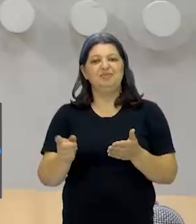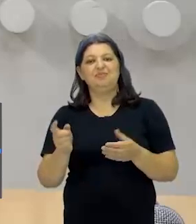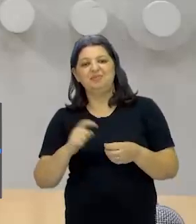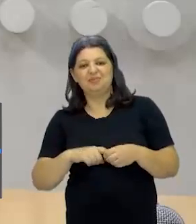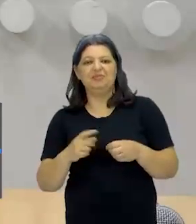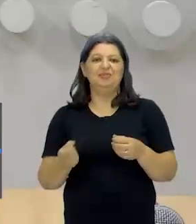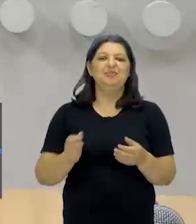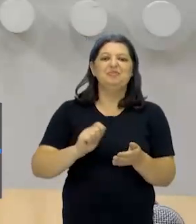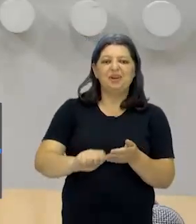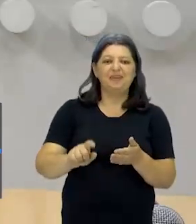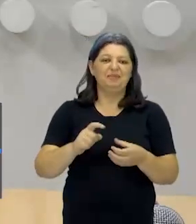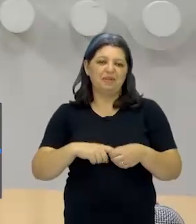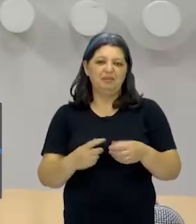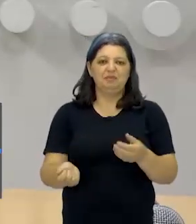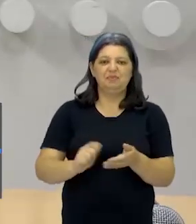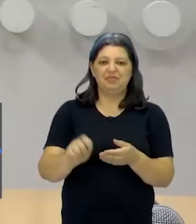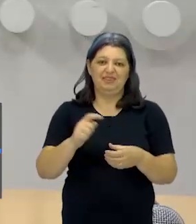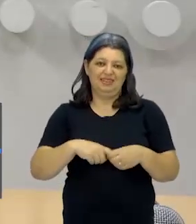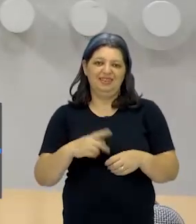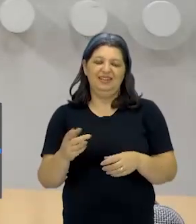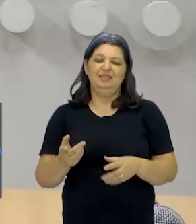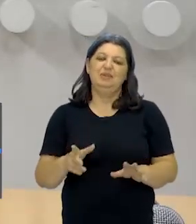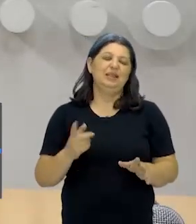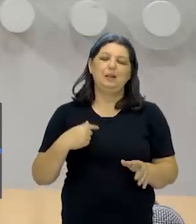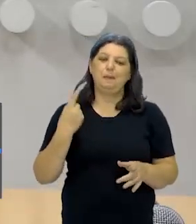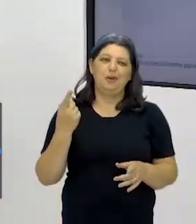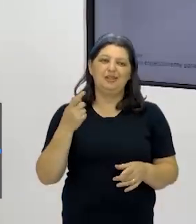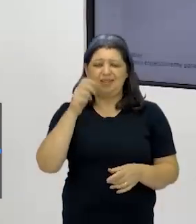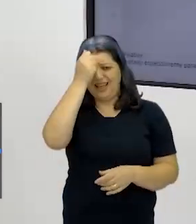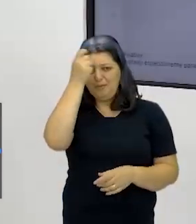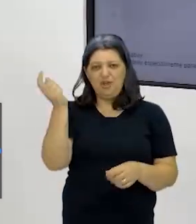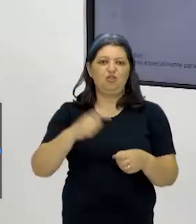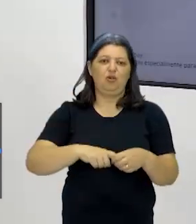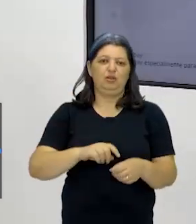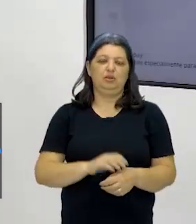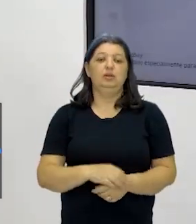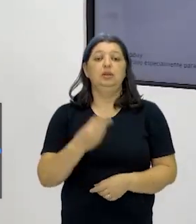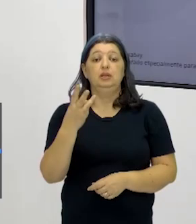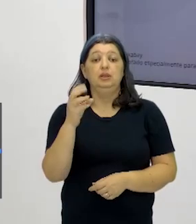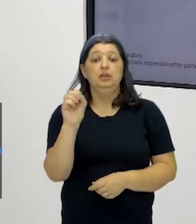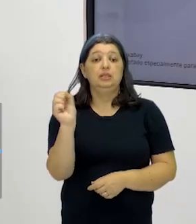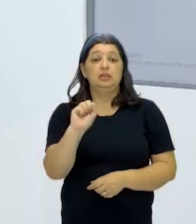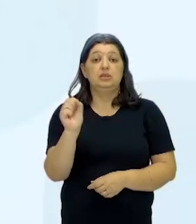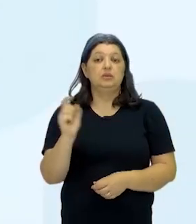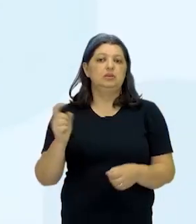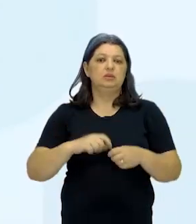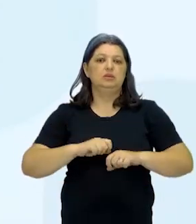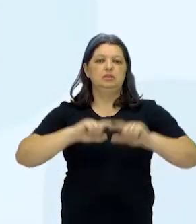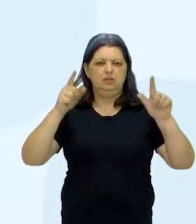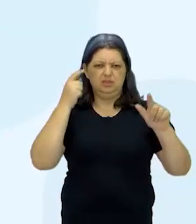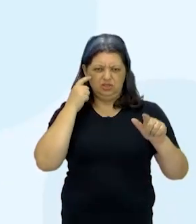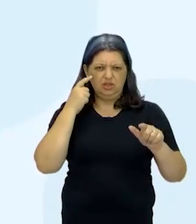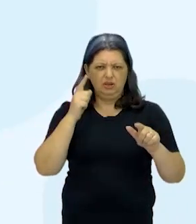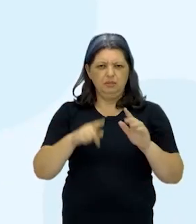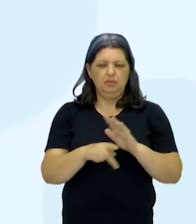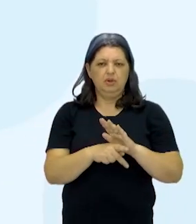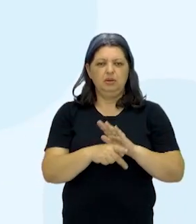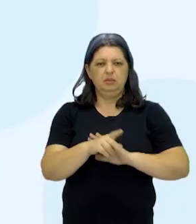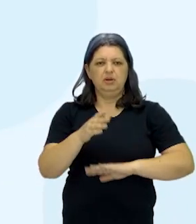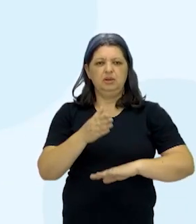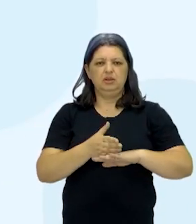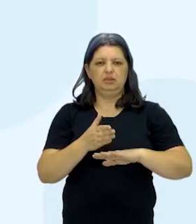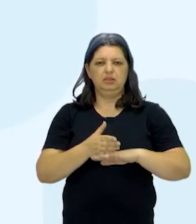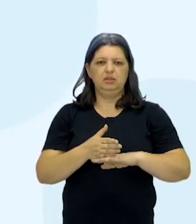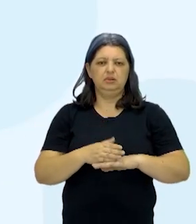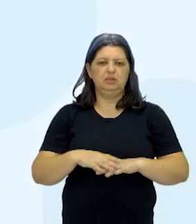Então as pessoas às vezes tentam viver e acabam voltando, né? Agora para você, em 30 segundos, responda para nós na tela. Você já ouviu falar em modernidade